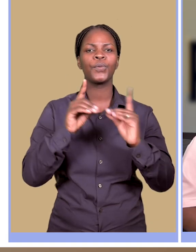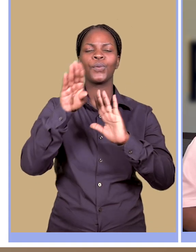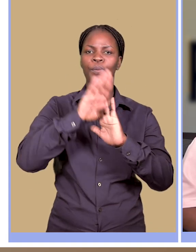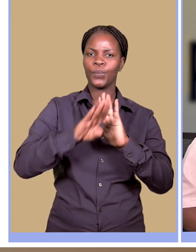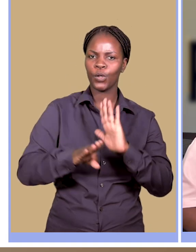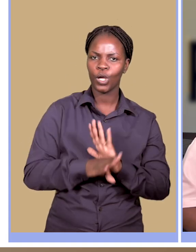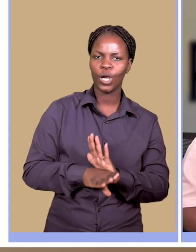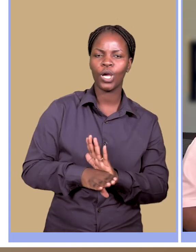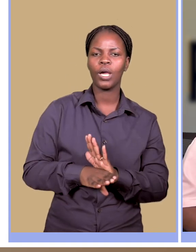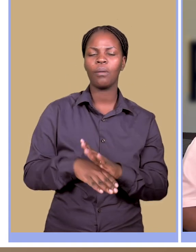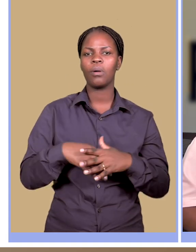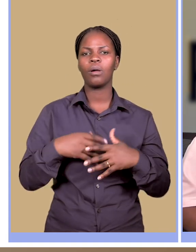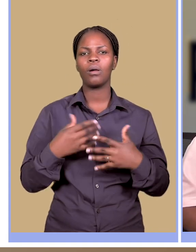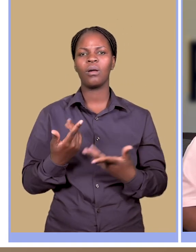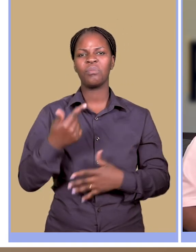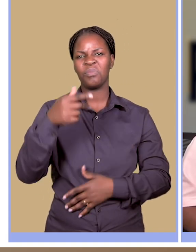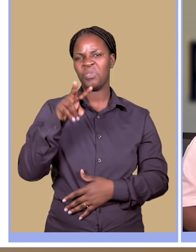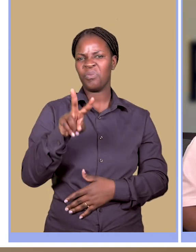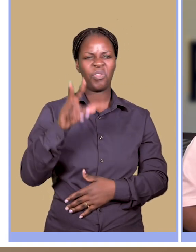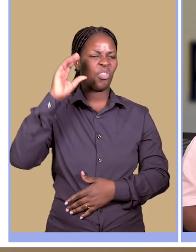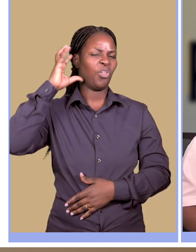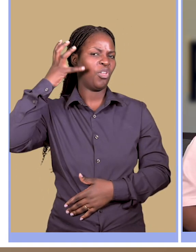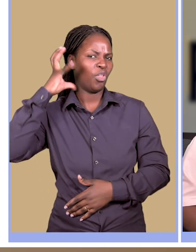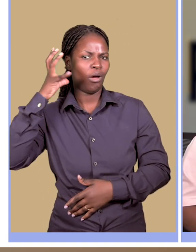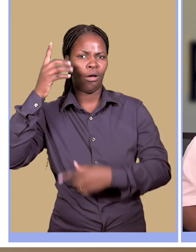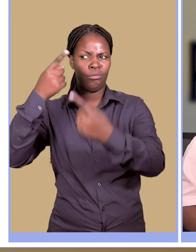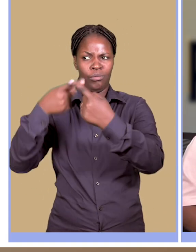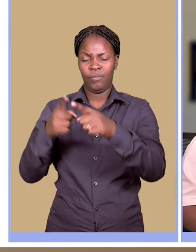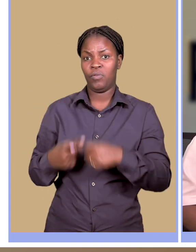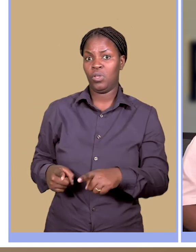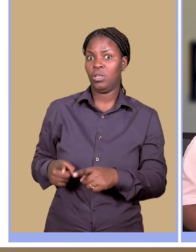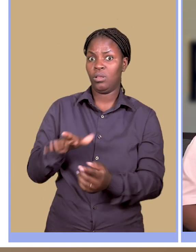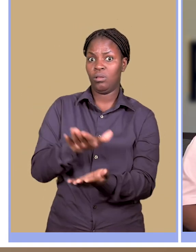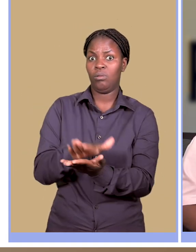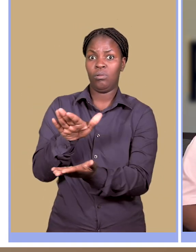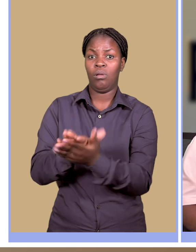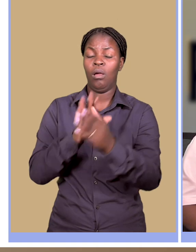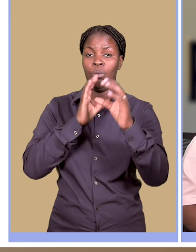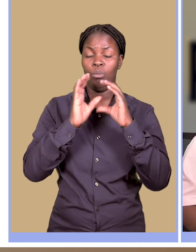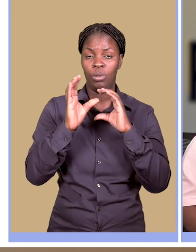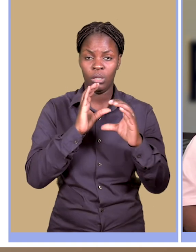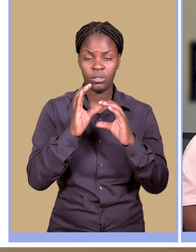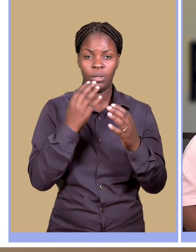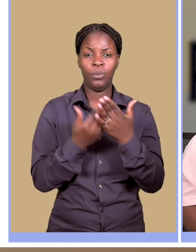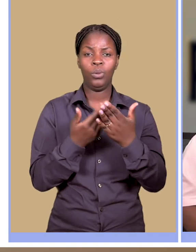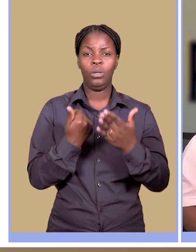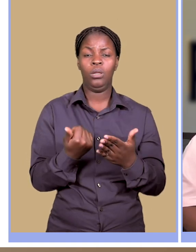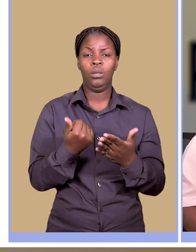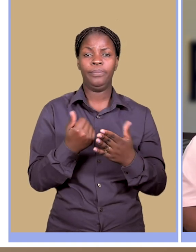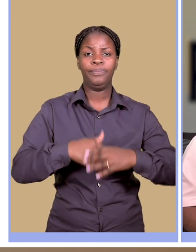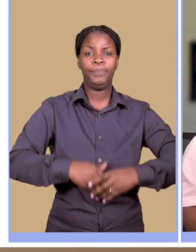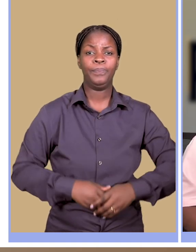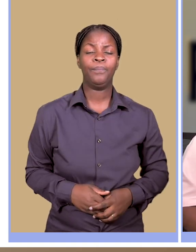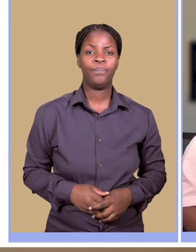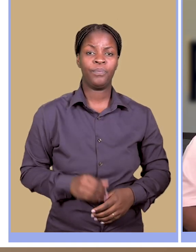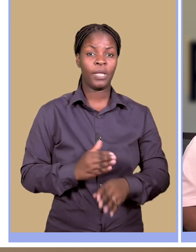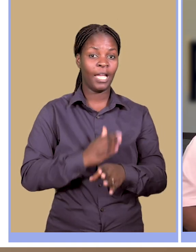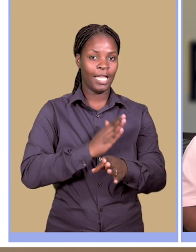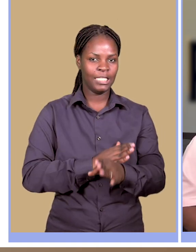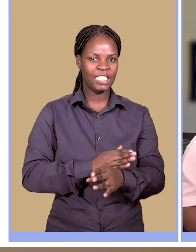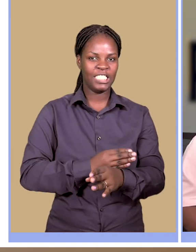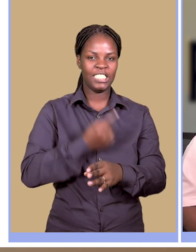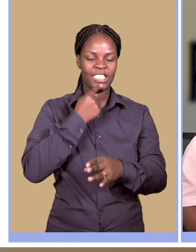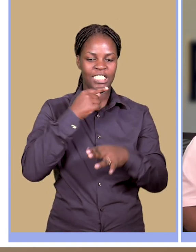diretores de programas nas televisões, nas rádios e nos outros meios de comunicação, porque a convivência já